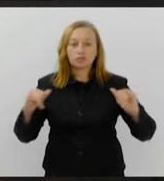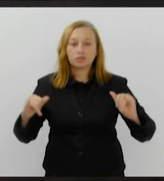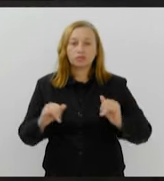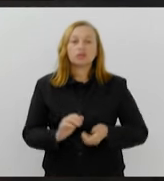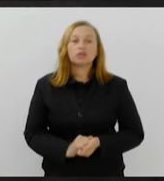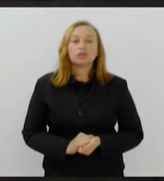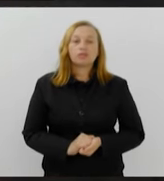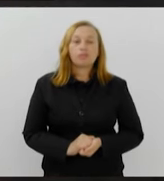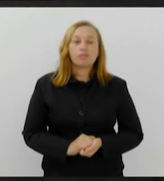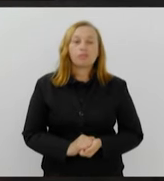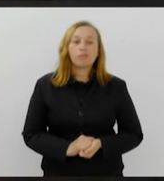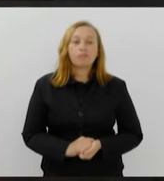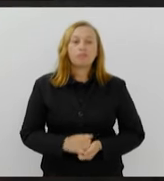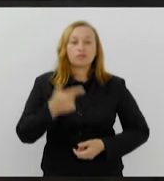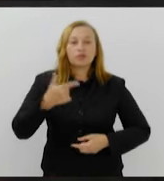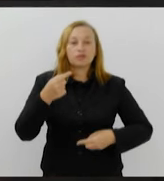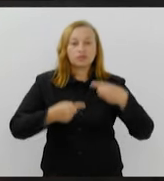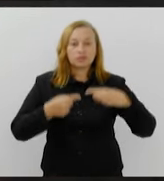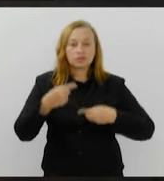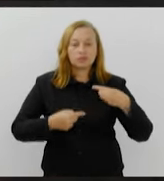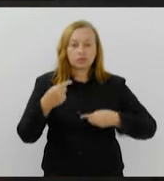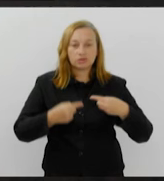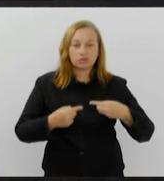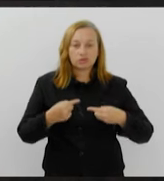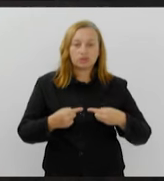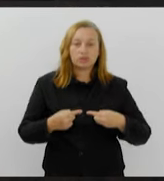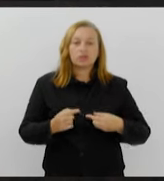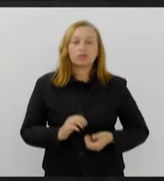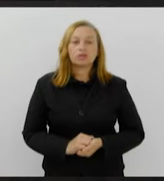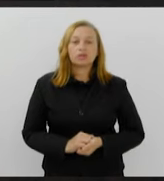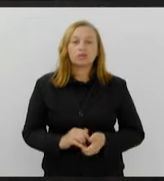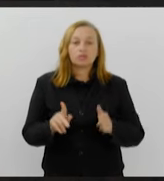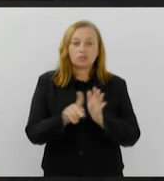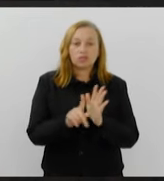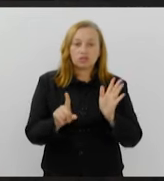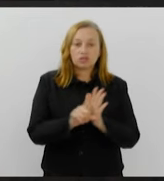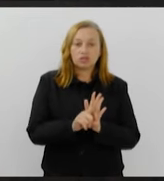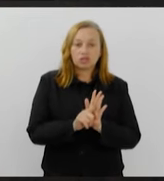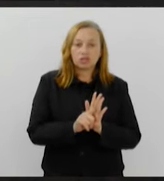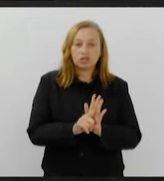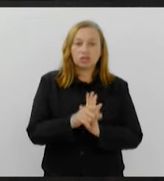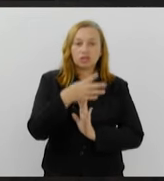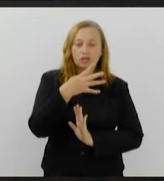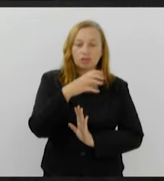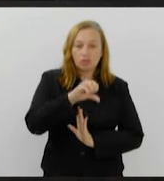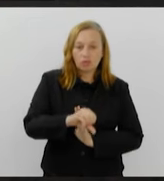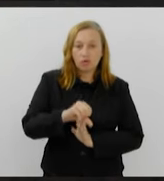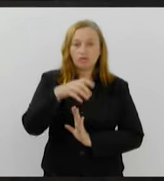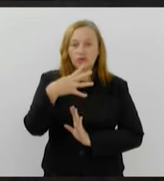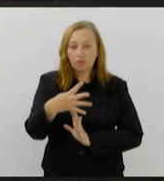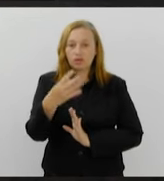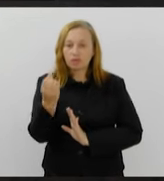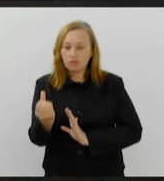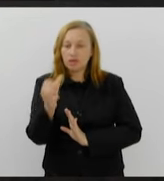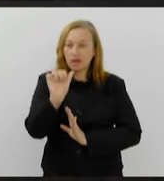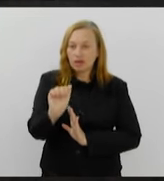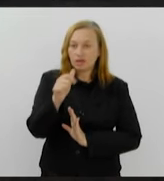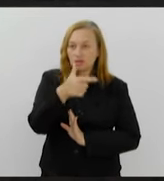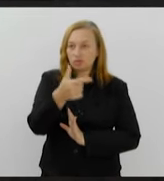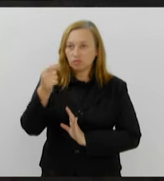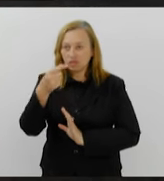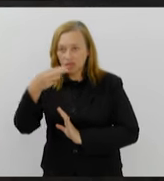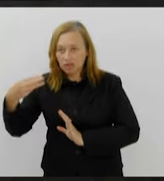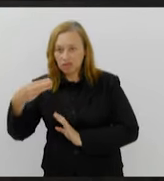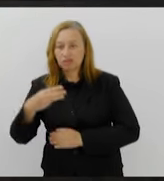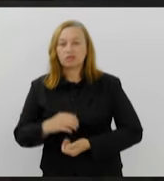em tramitação ordinária em segunda discussão redação do vencido assim emendada projeto de lei número 946 a de